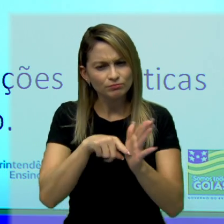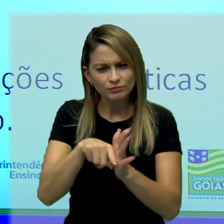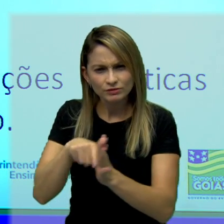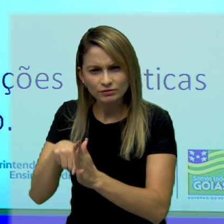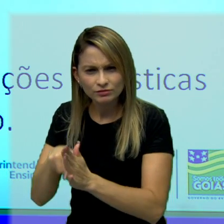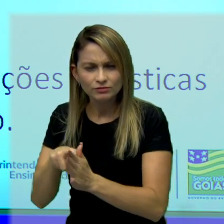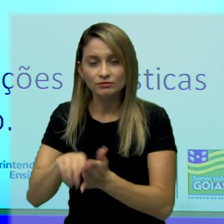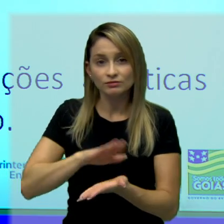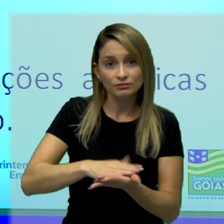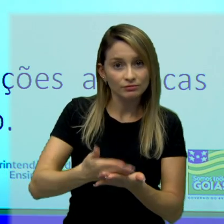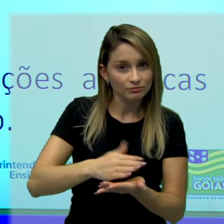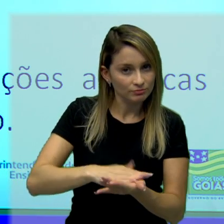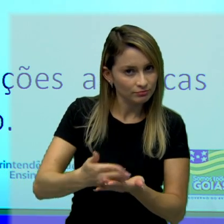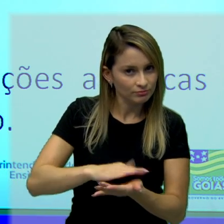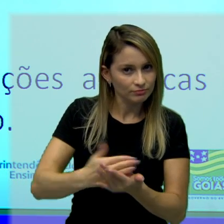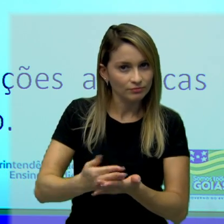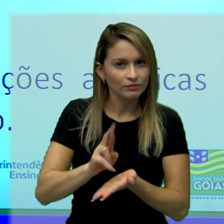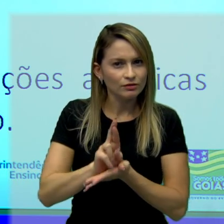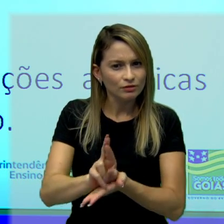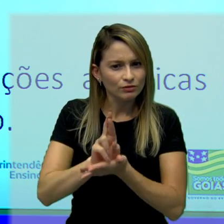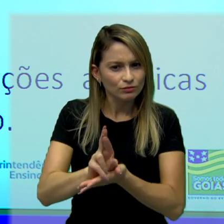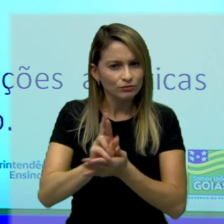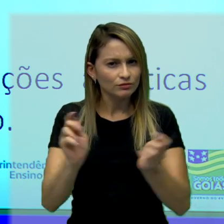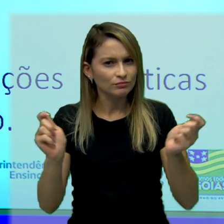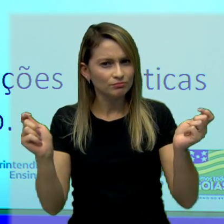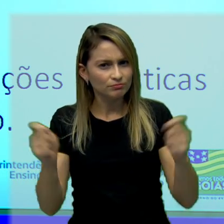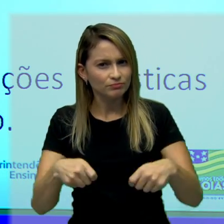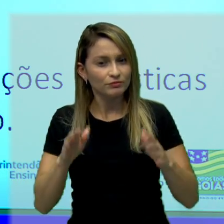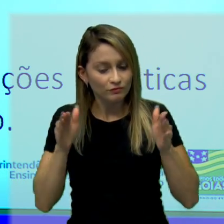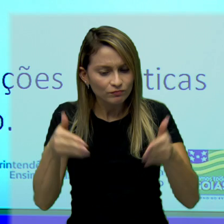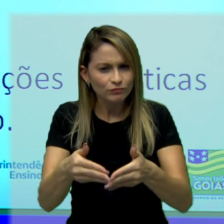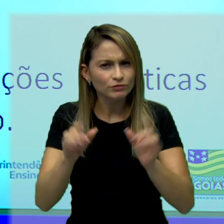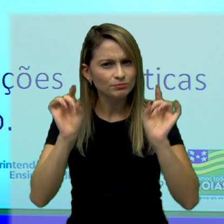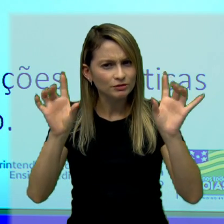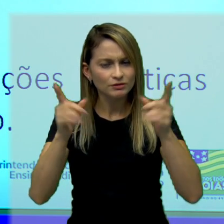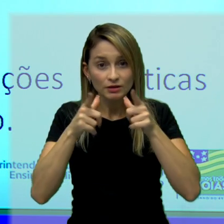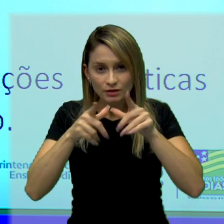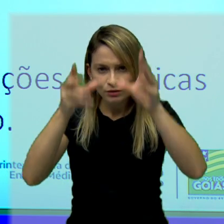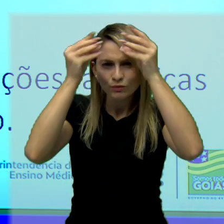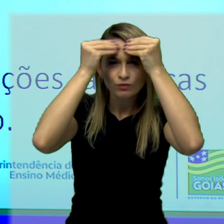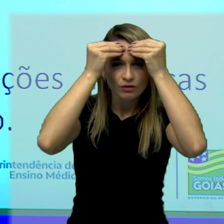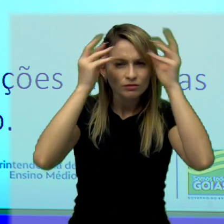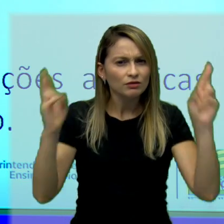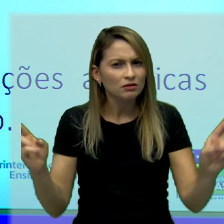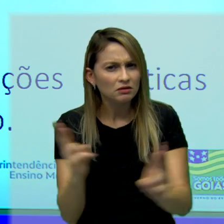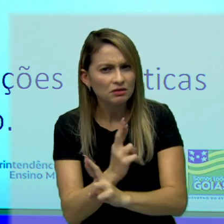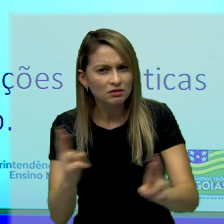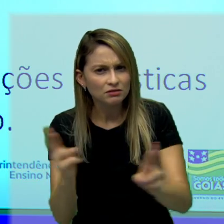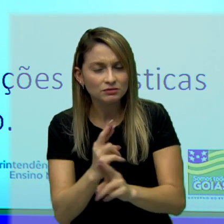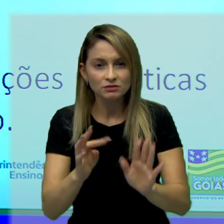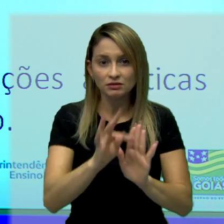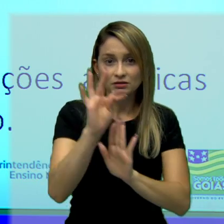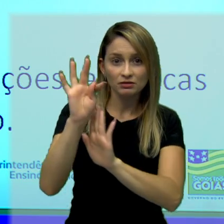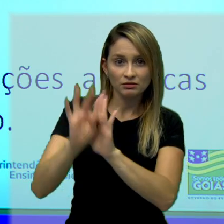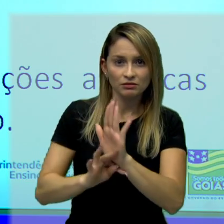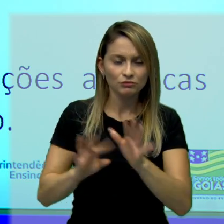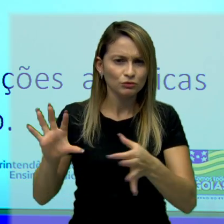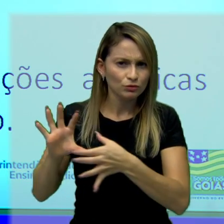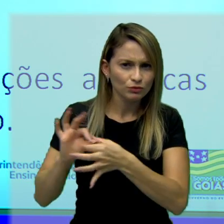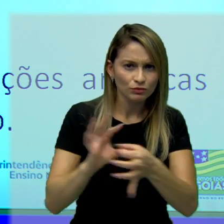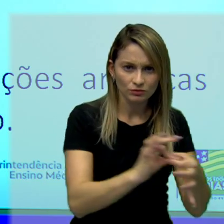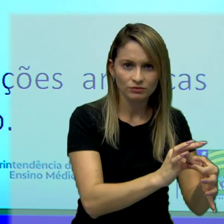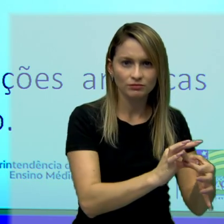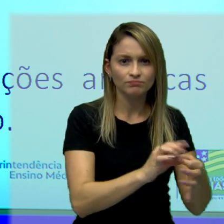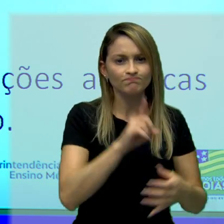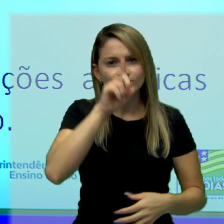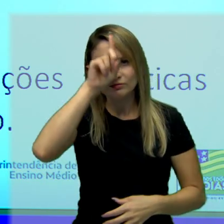5, analisar, interpretar e aplicar recursos expressivos das linguagens, relacionando textos com seus contextos,